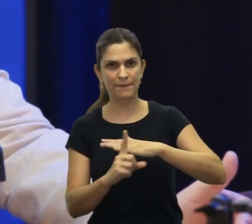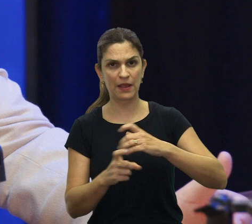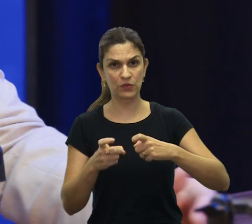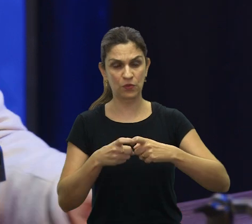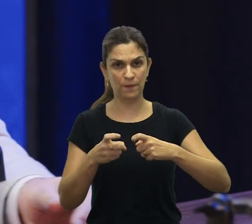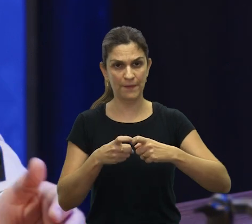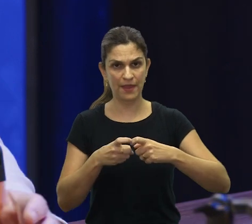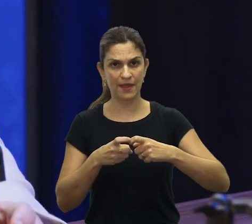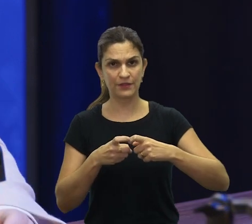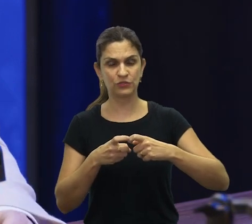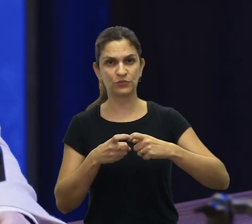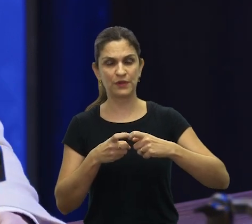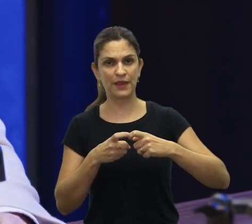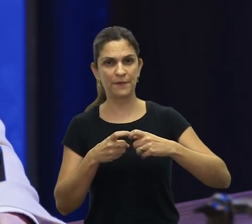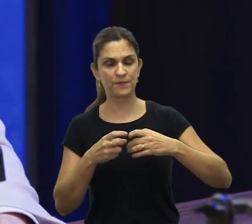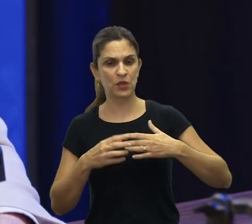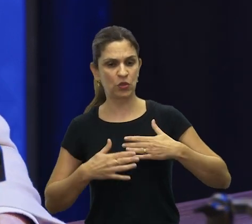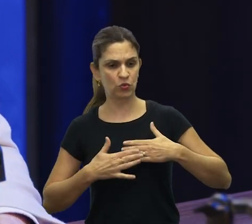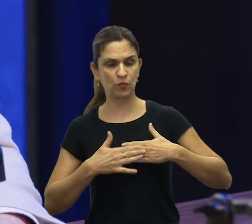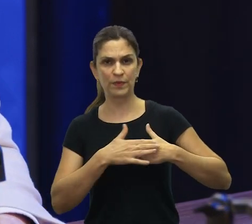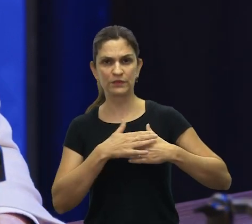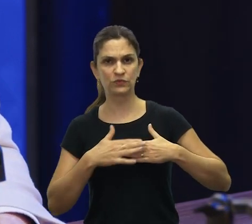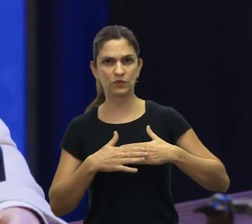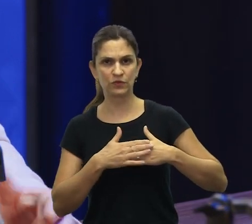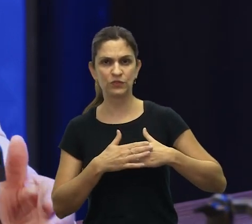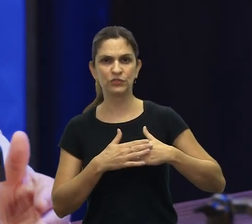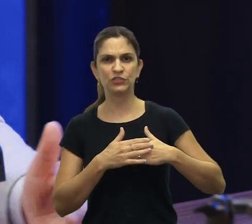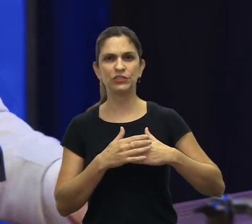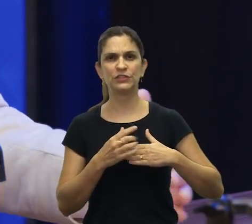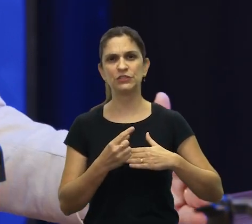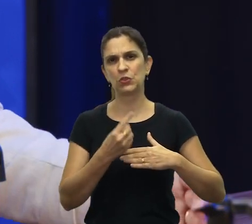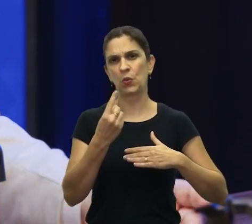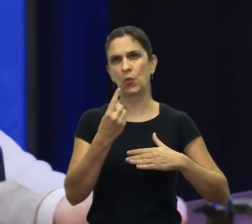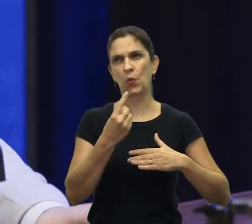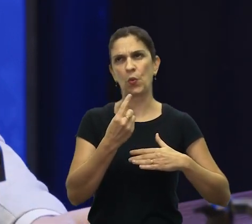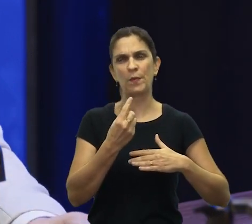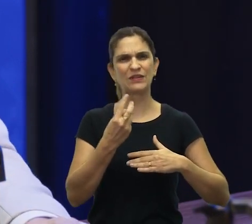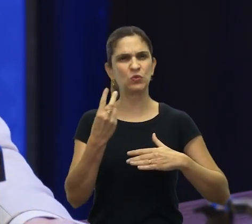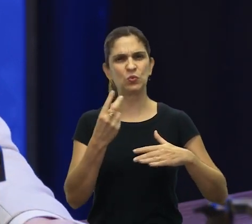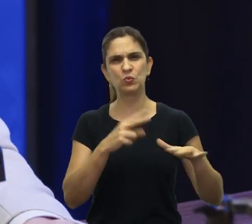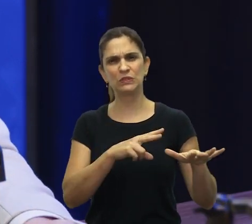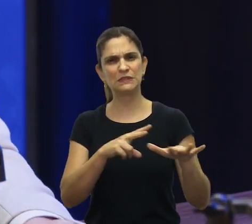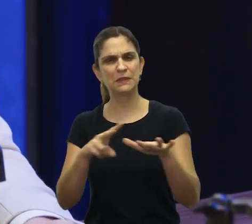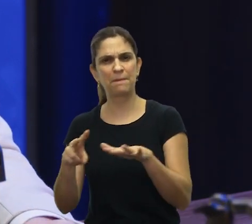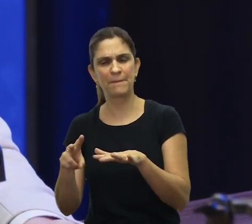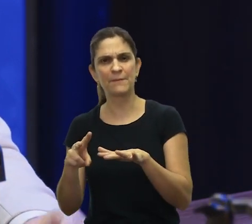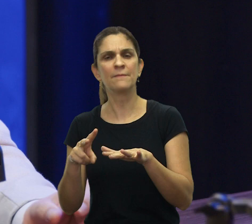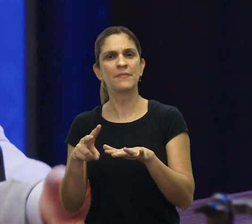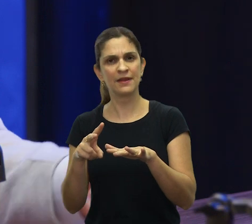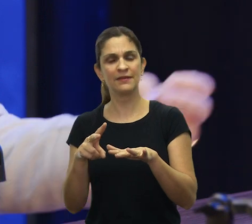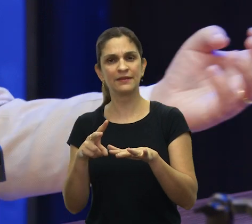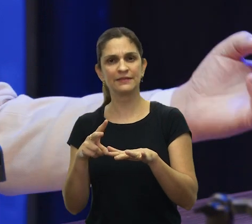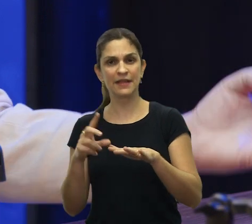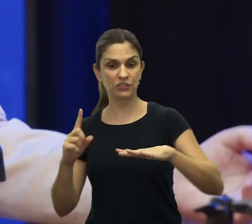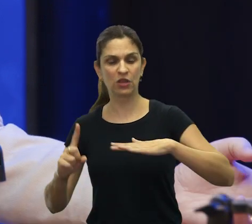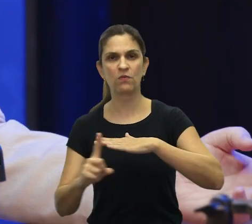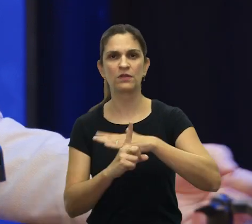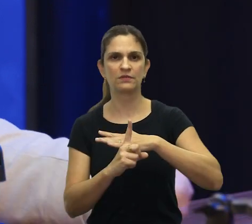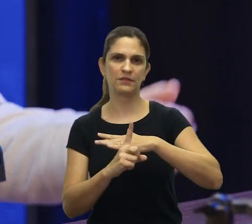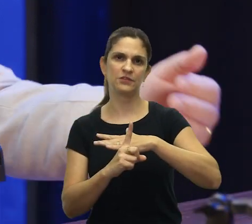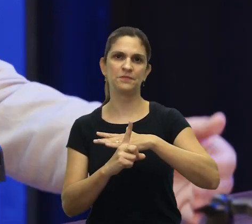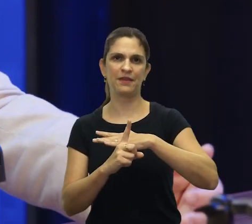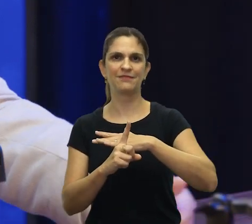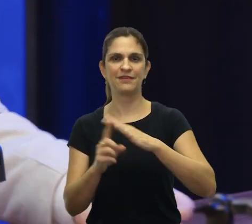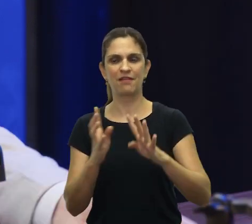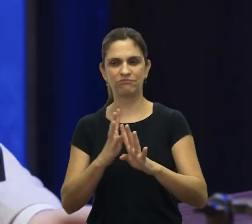um mastologista, elas chegam em 1 ou 2 semanas. Por quê? Porque a oferta de vagas é muito grande, é maior do que a procura.